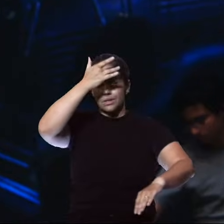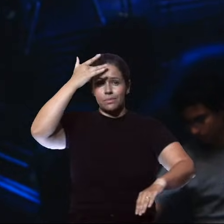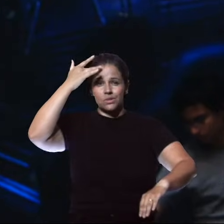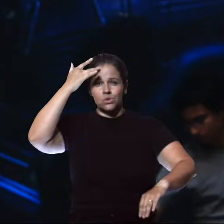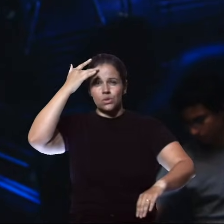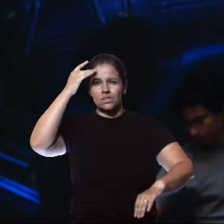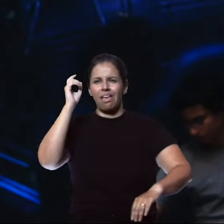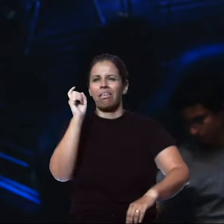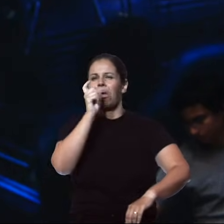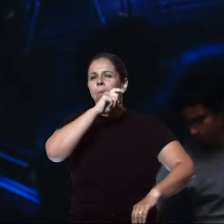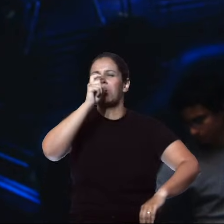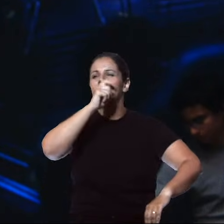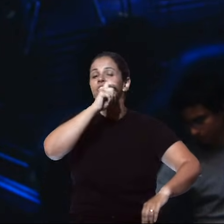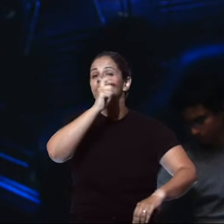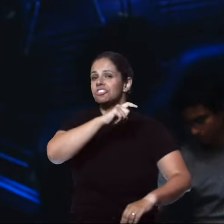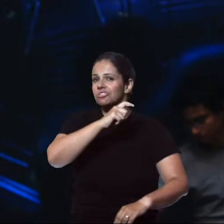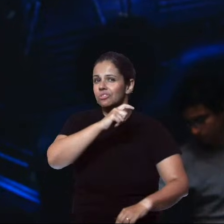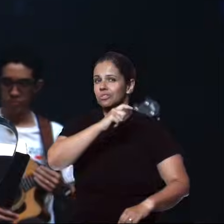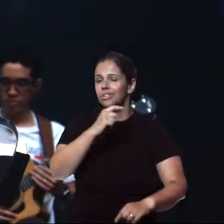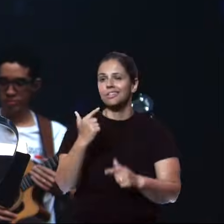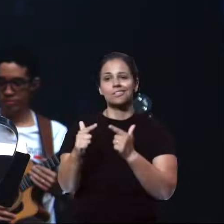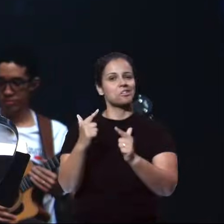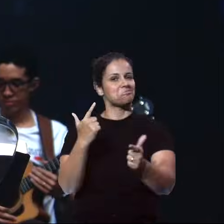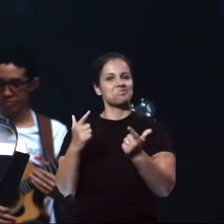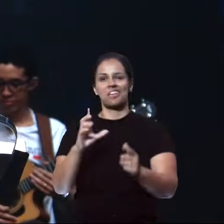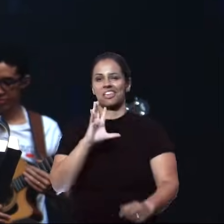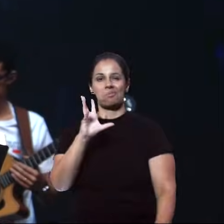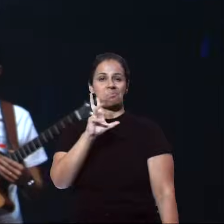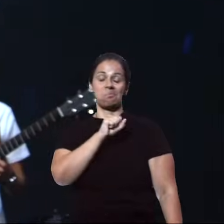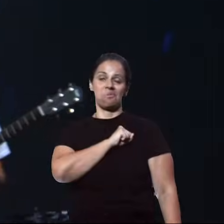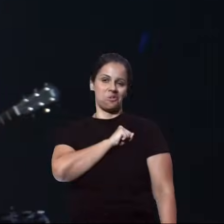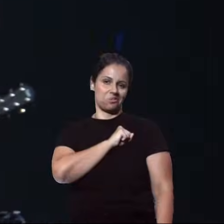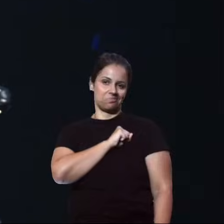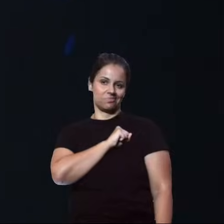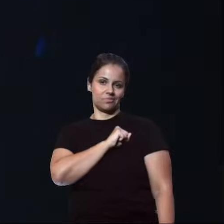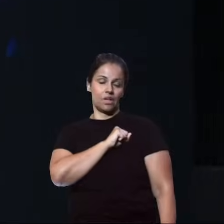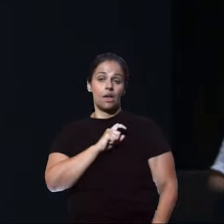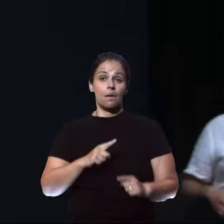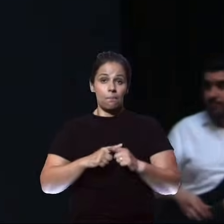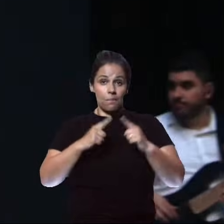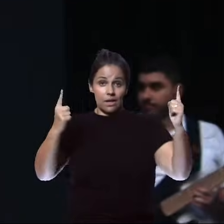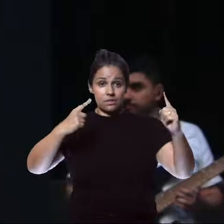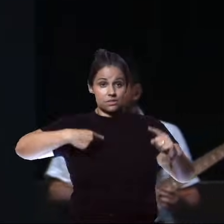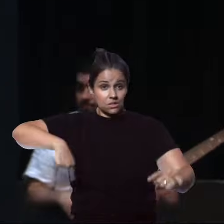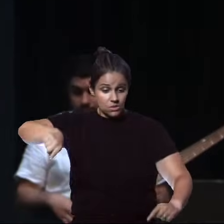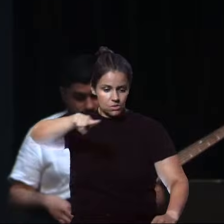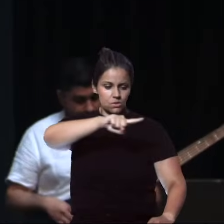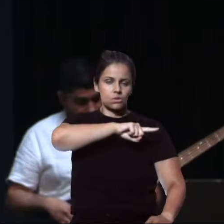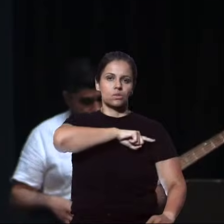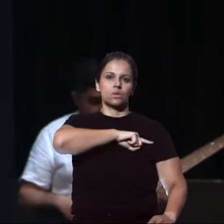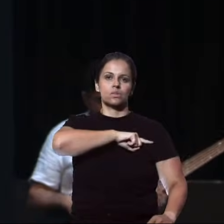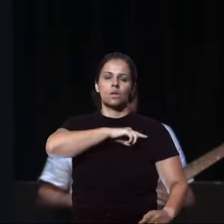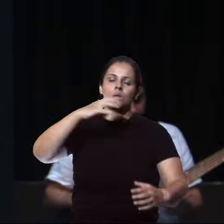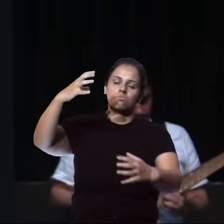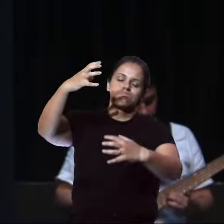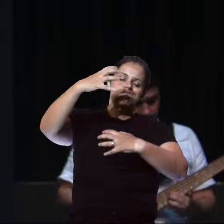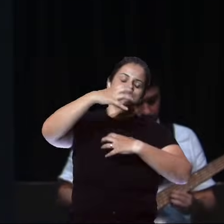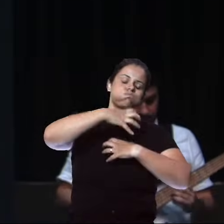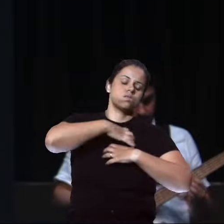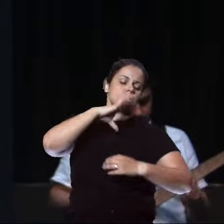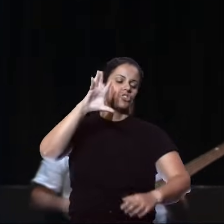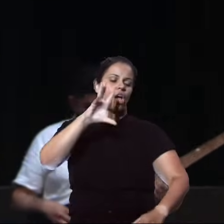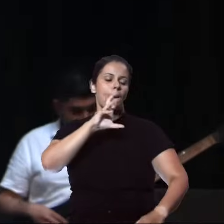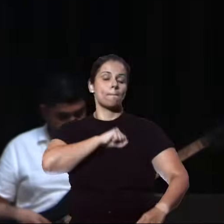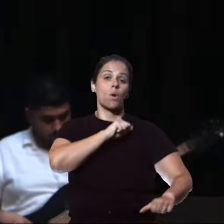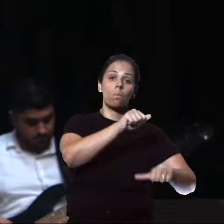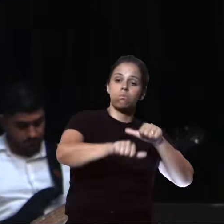pessoas. Nós não temos isso. Nós vamos viver o amor em nosso meio, e isso vai transformar vidas. Isso vai